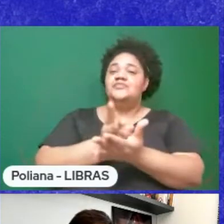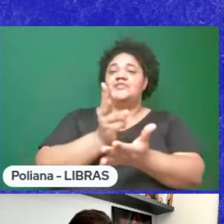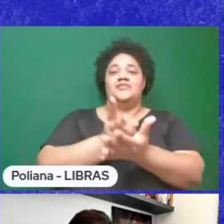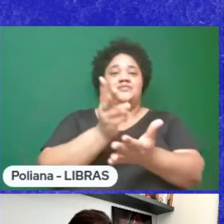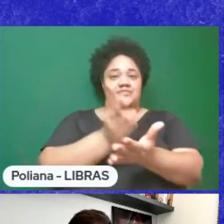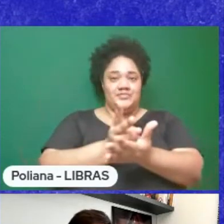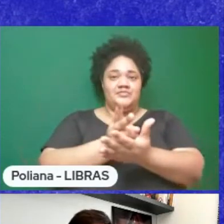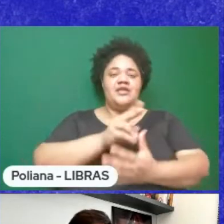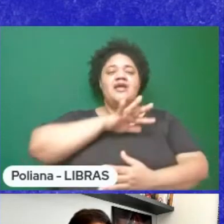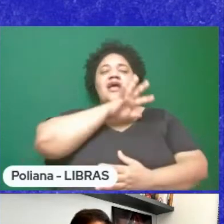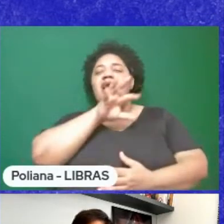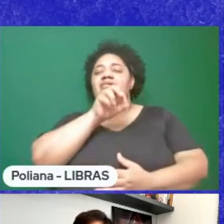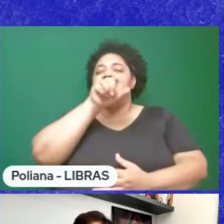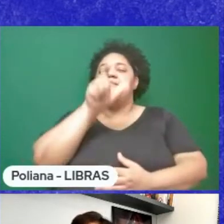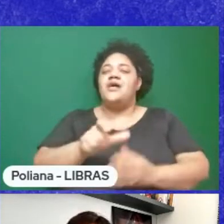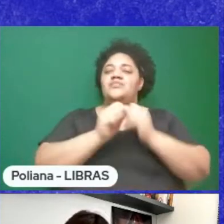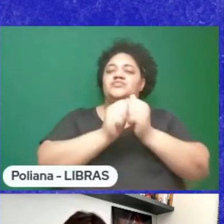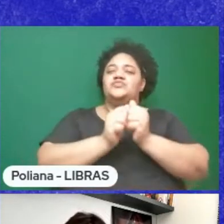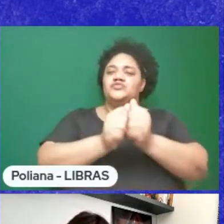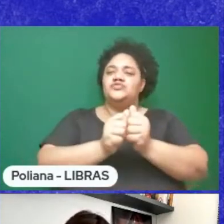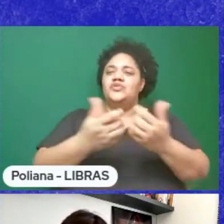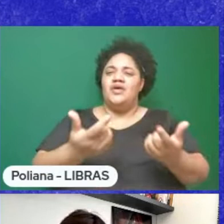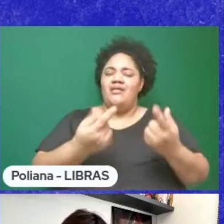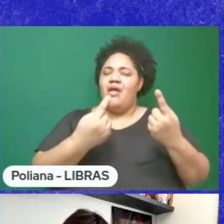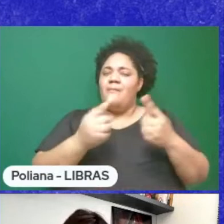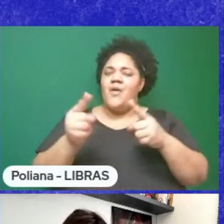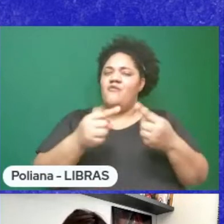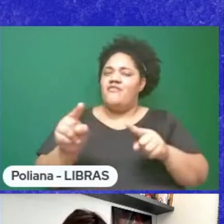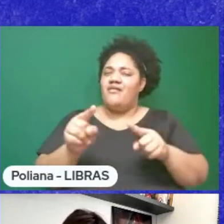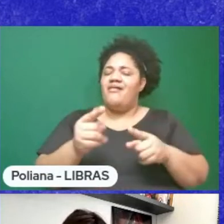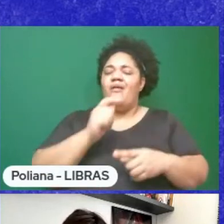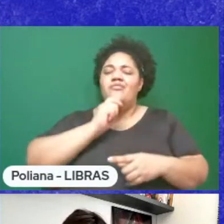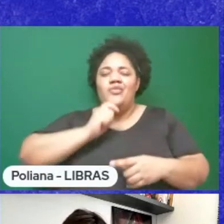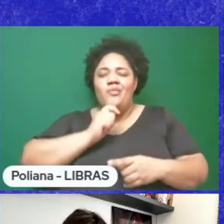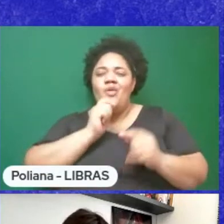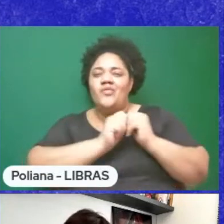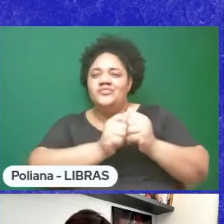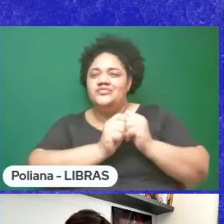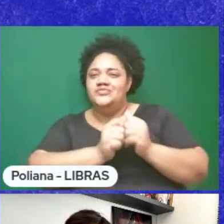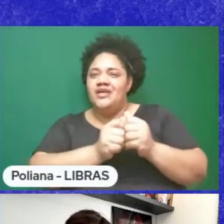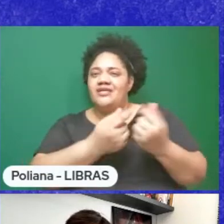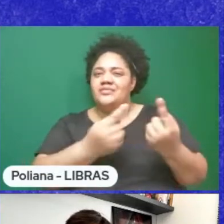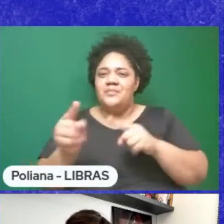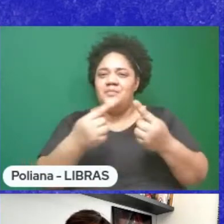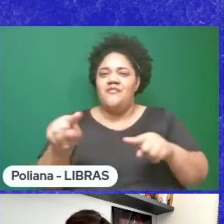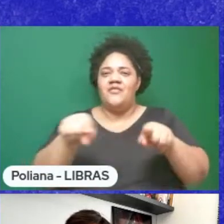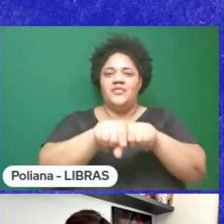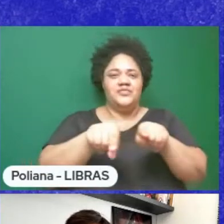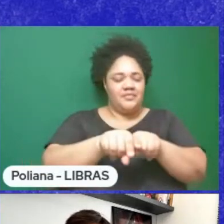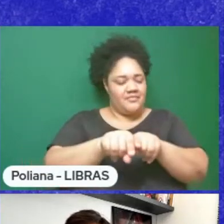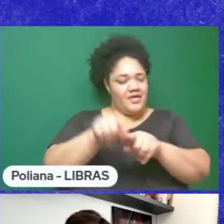animal ali junto. Tem uma provocação, talvez, de colocar o animal ali para realmente também provocar aquele outro